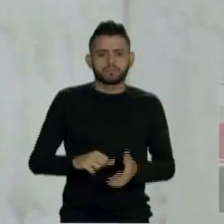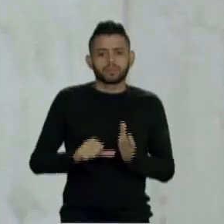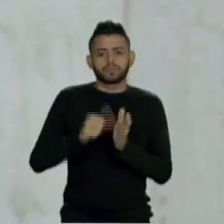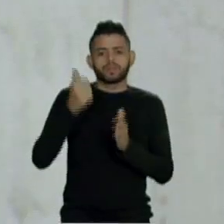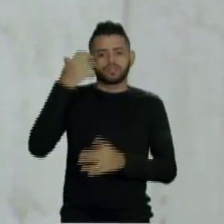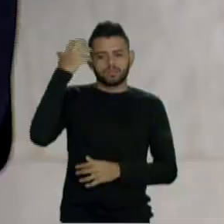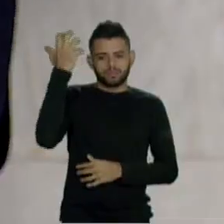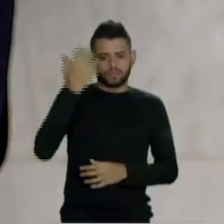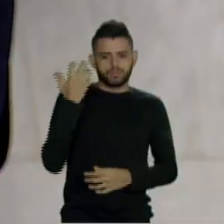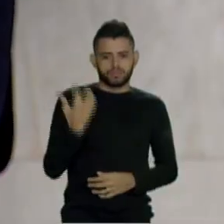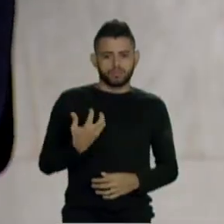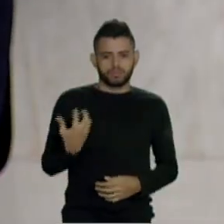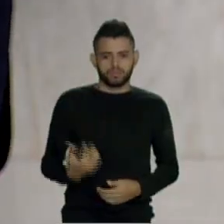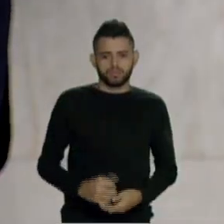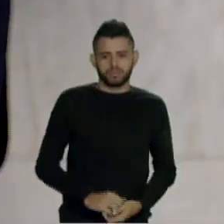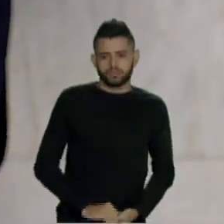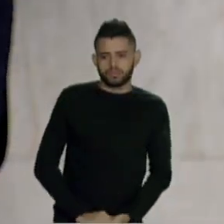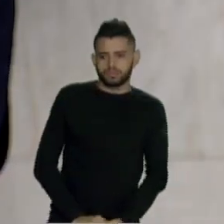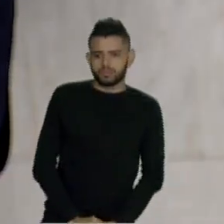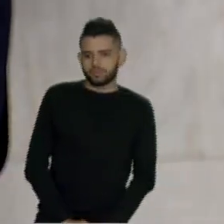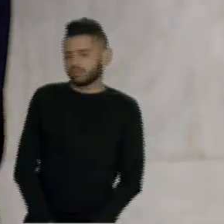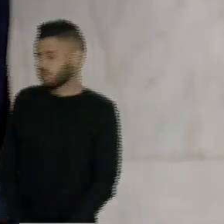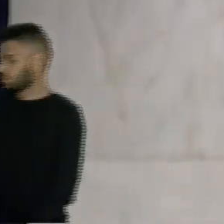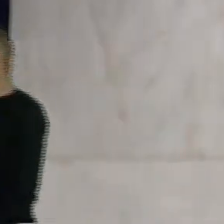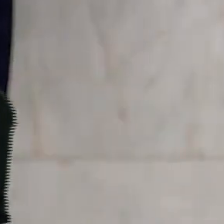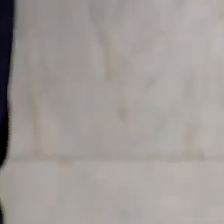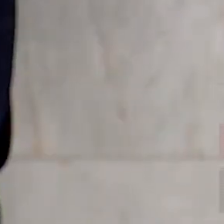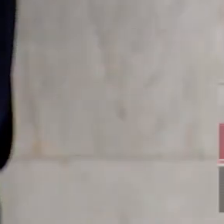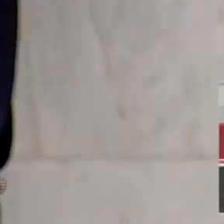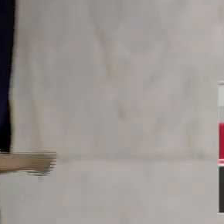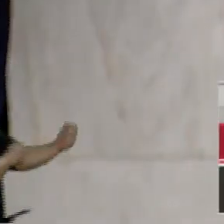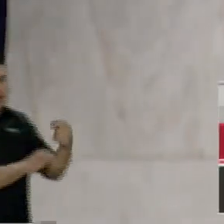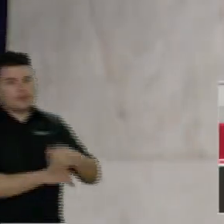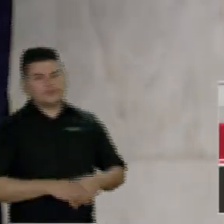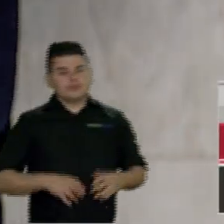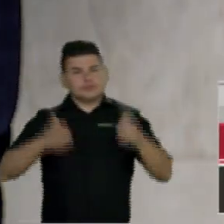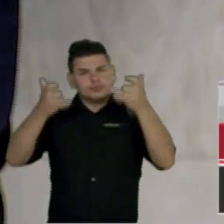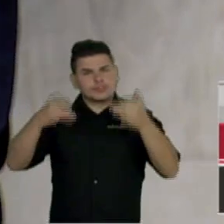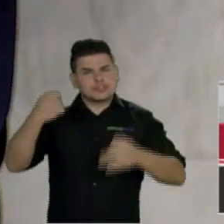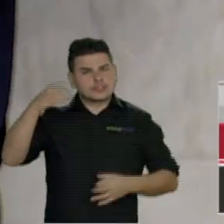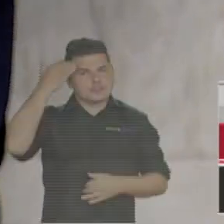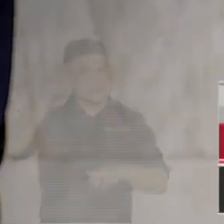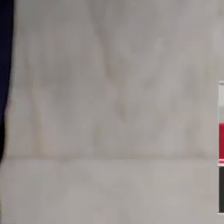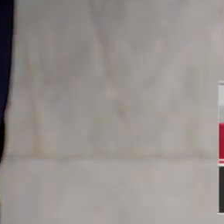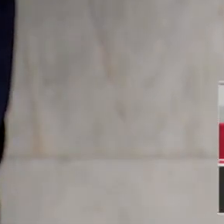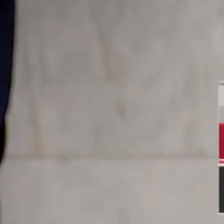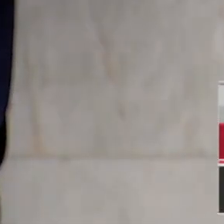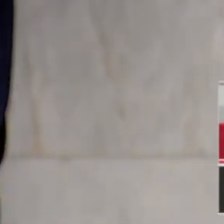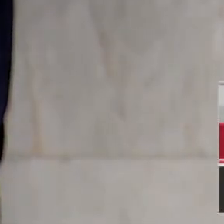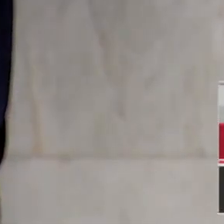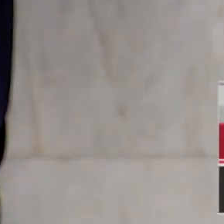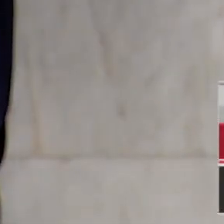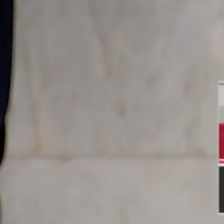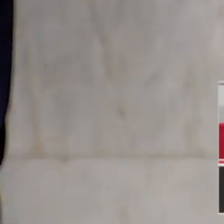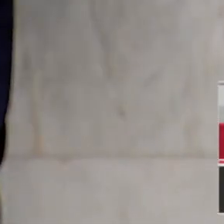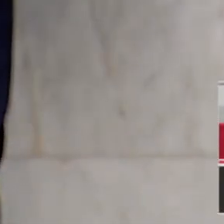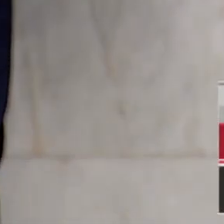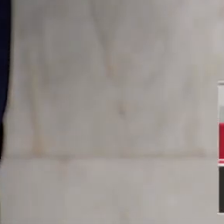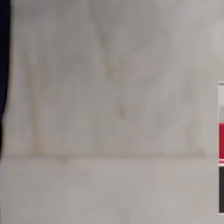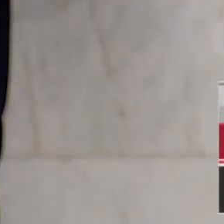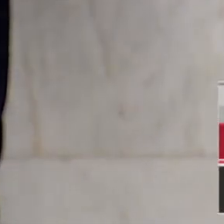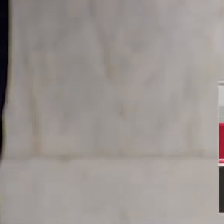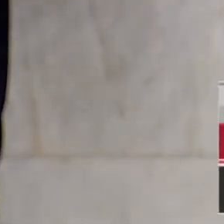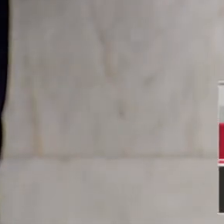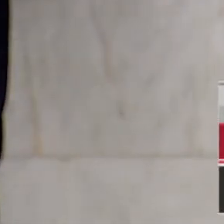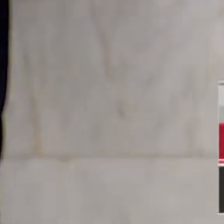janaína é excelência o que vossa excelência precisa compreender é que os partidos ou os parlamentares